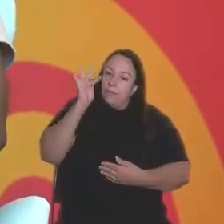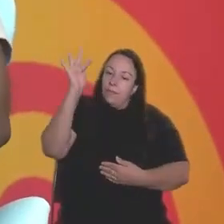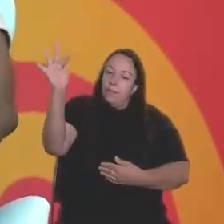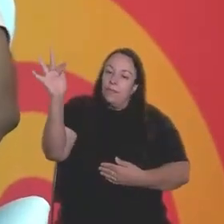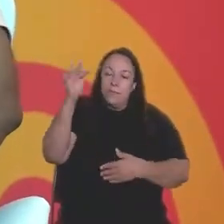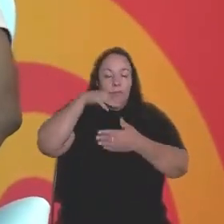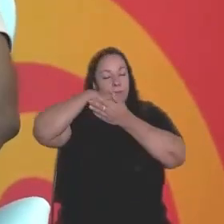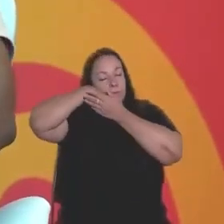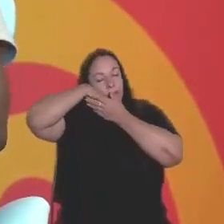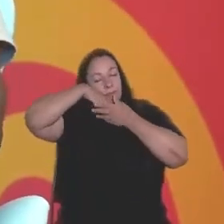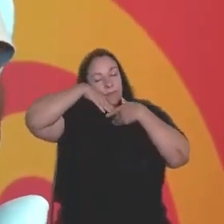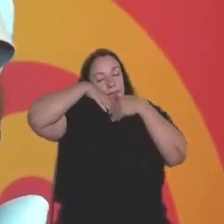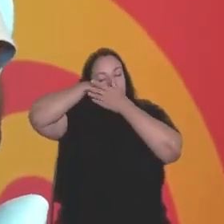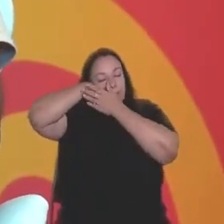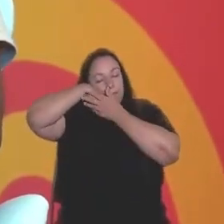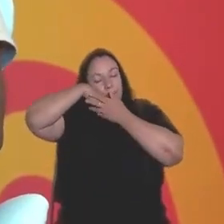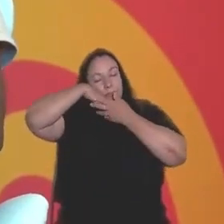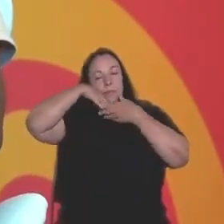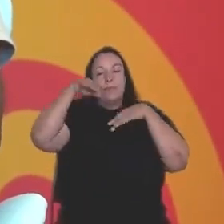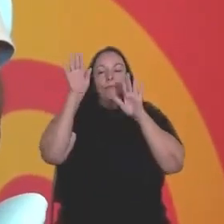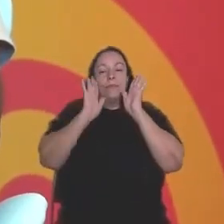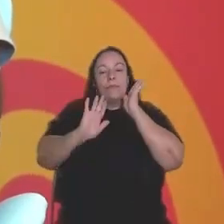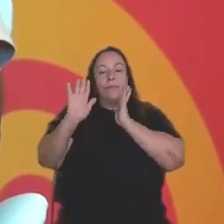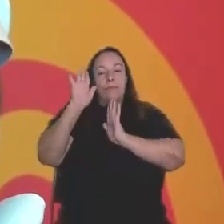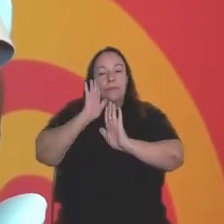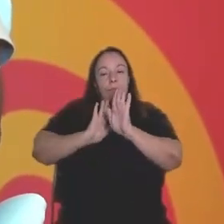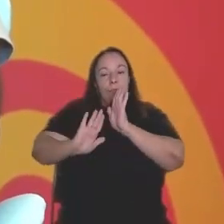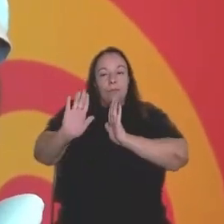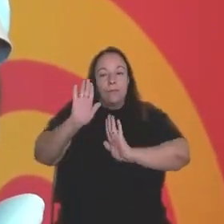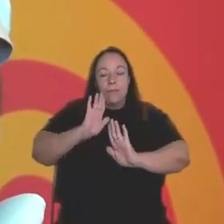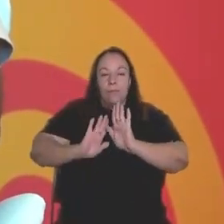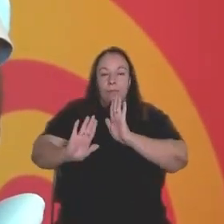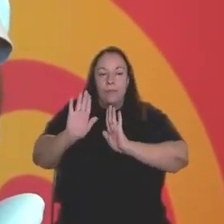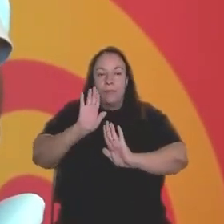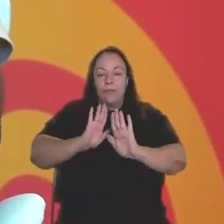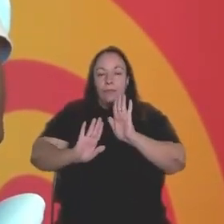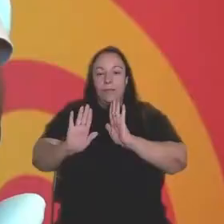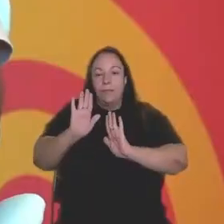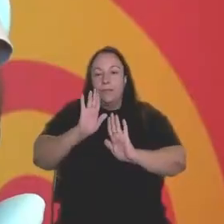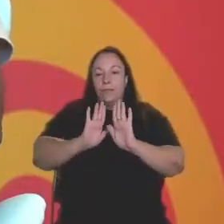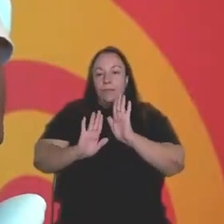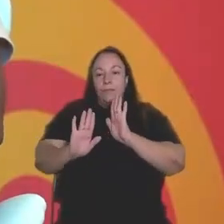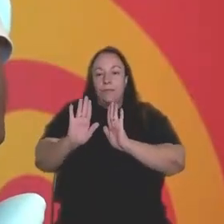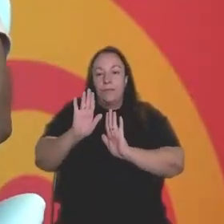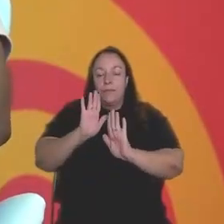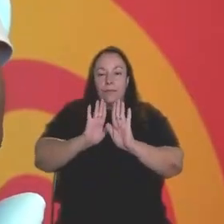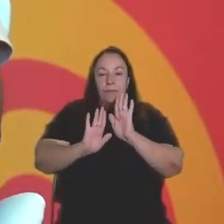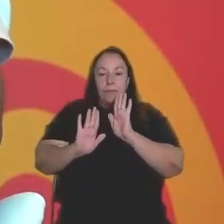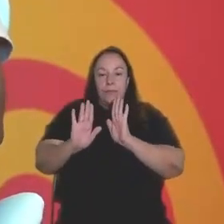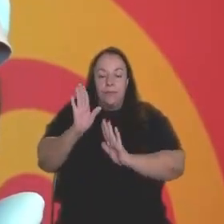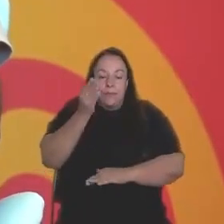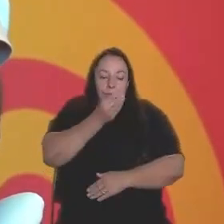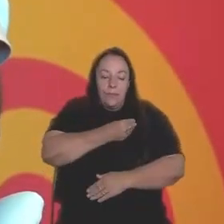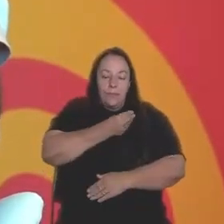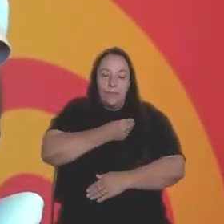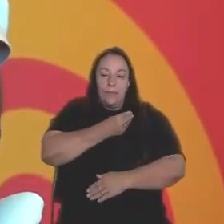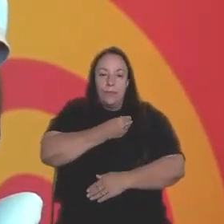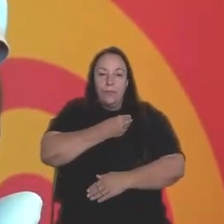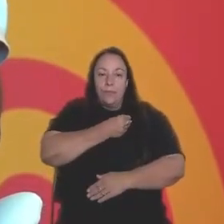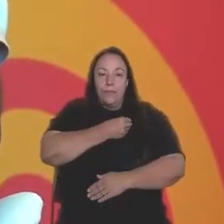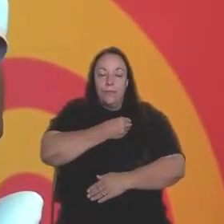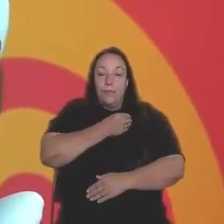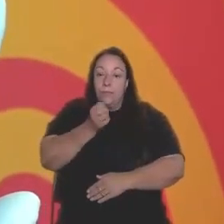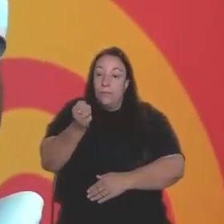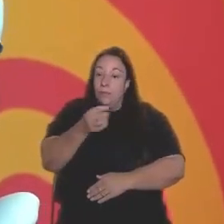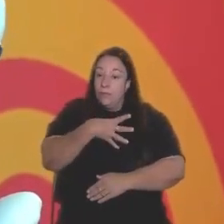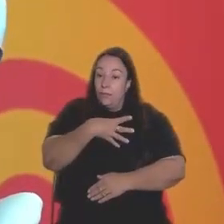com carinho, com muito cuidado, porque a gente tem vivido a modernidade